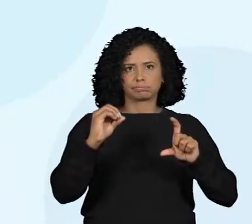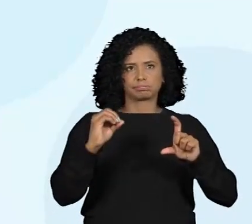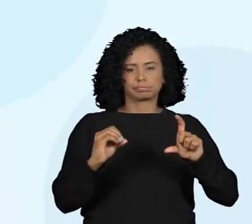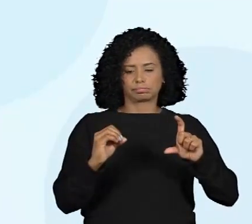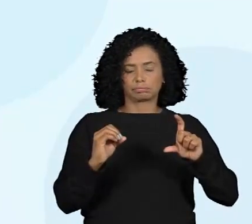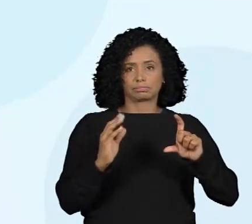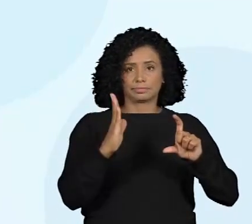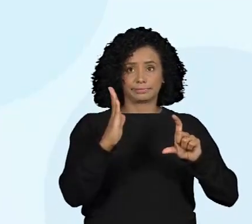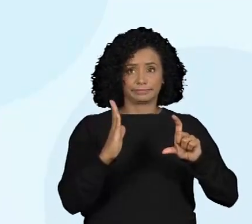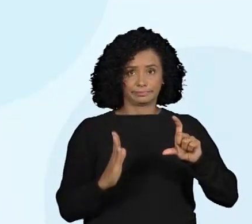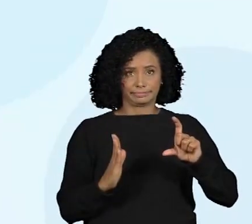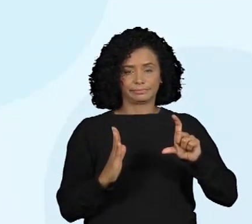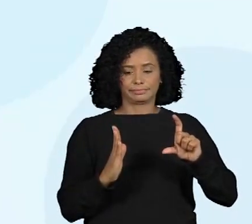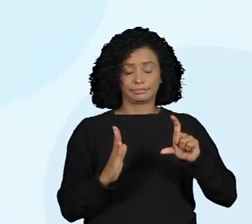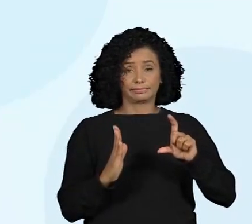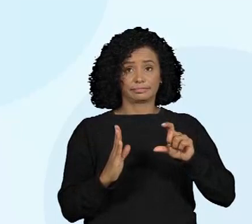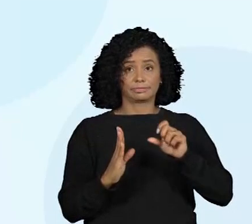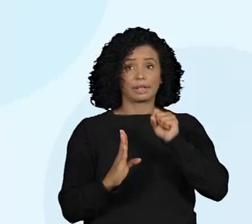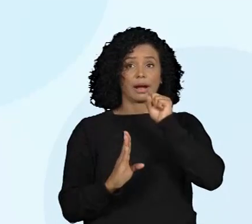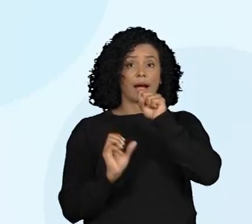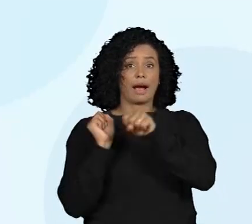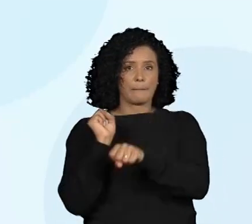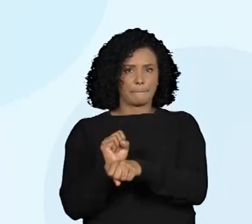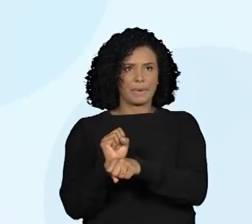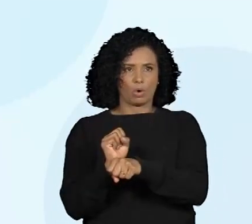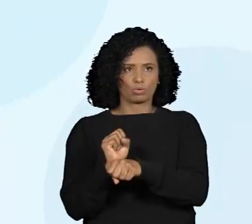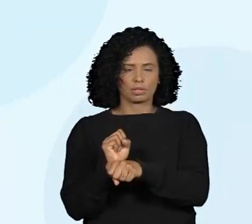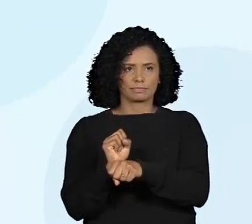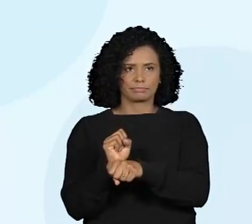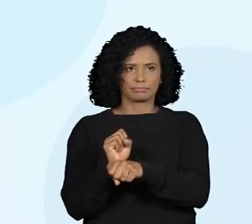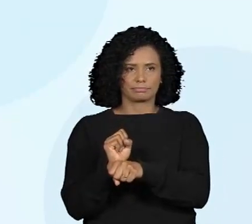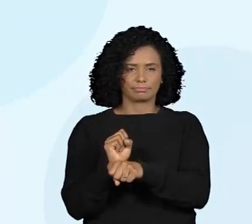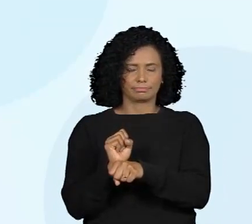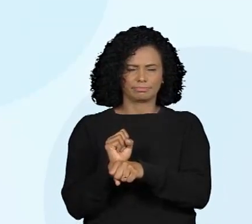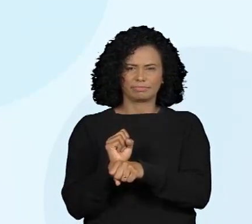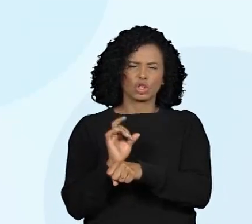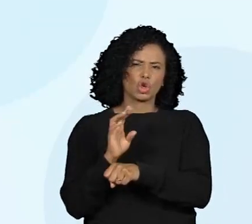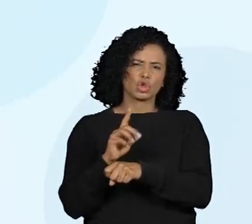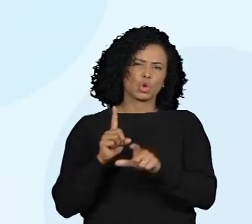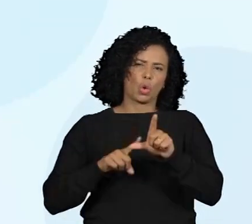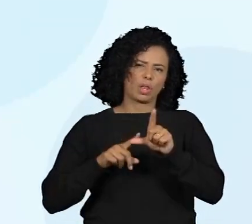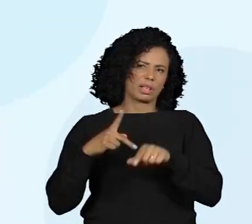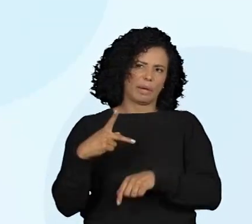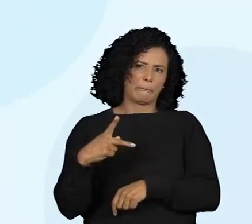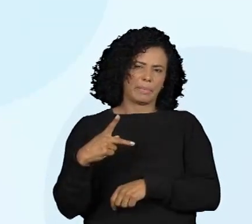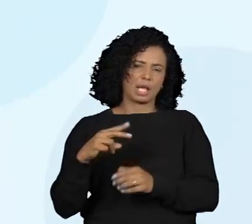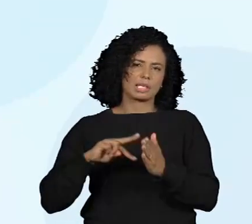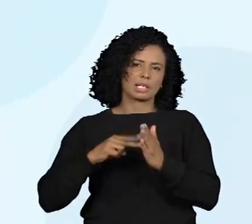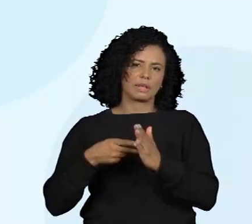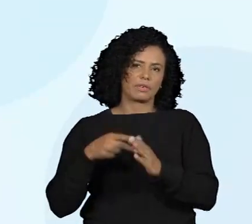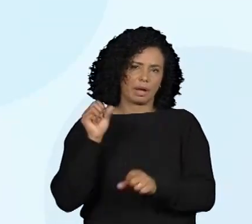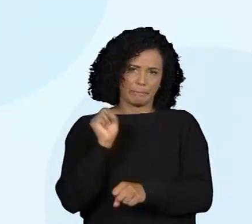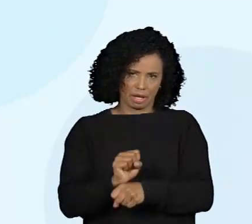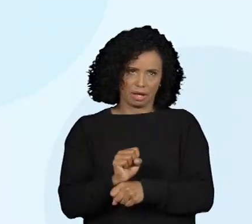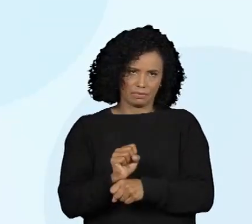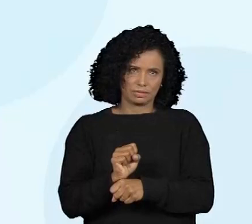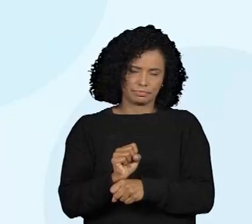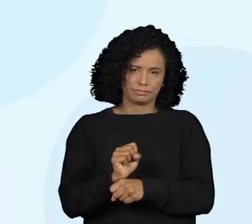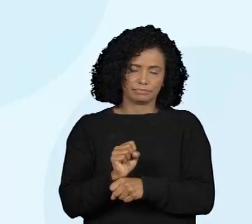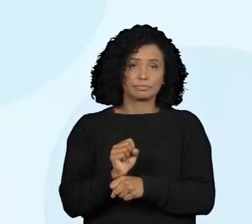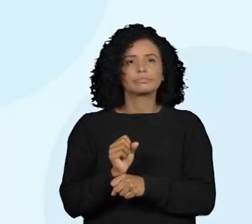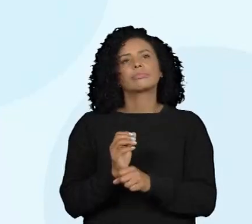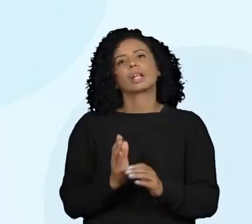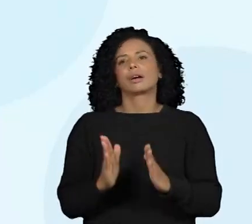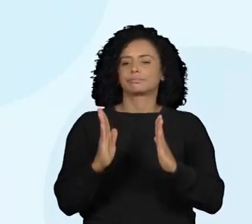pausa essa pausa aqui eu vou colocar um p Pronto tem de pausa depois a gente volta no